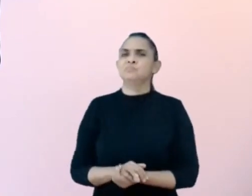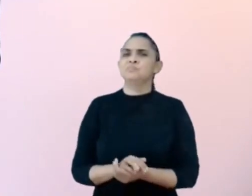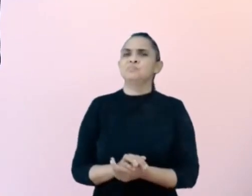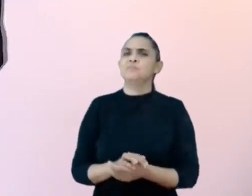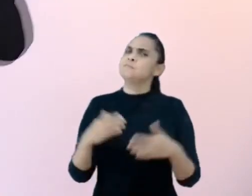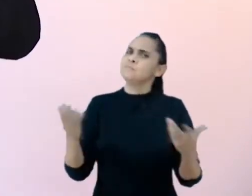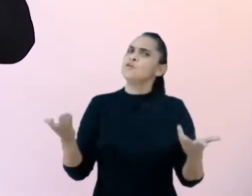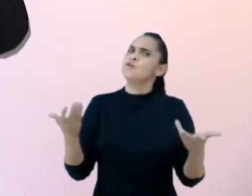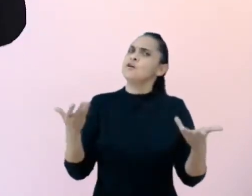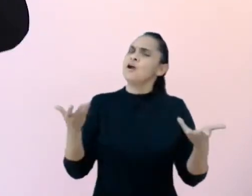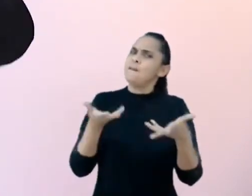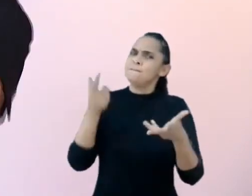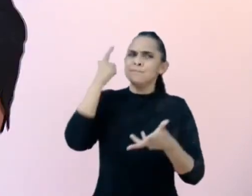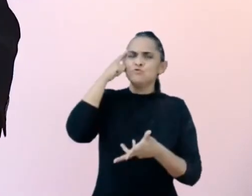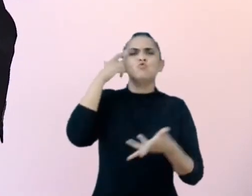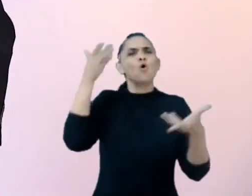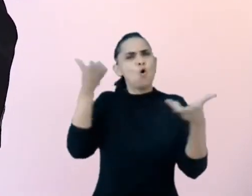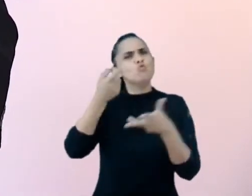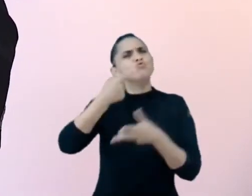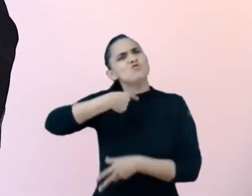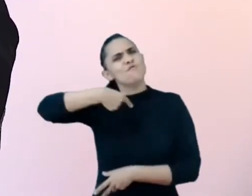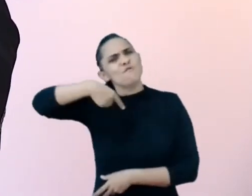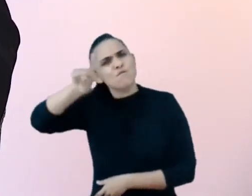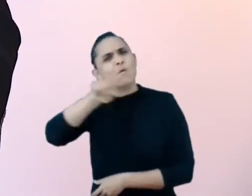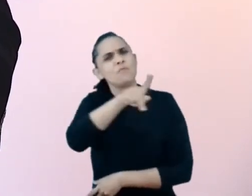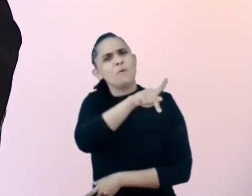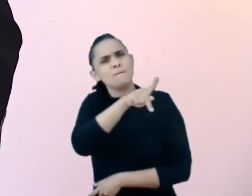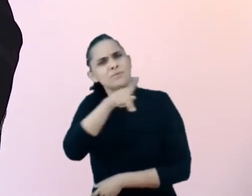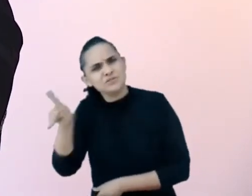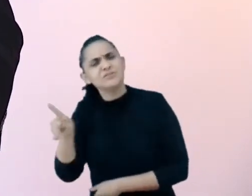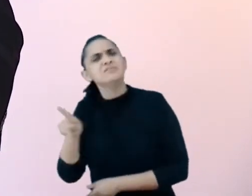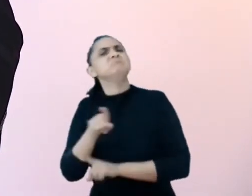presidente. E ele foi até o Palácio da Alvorada,